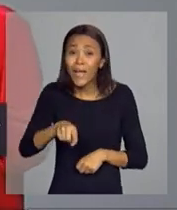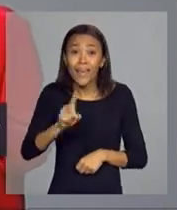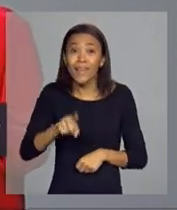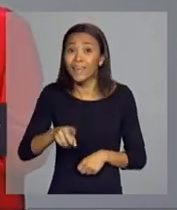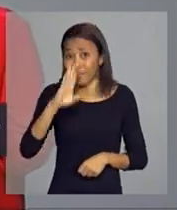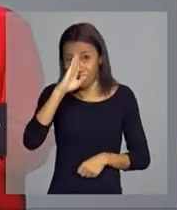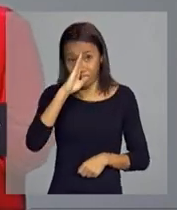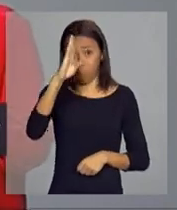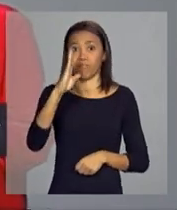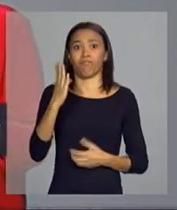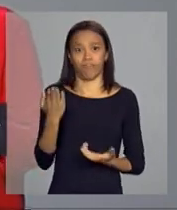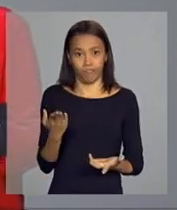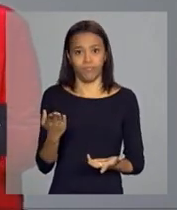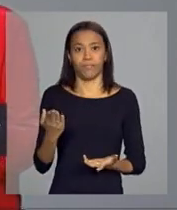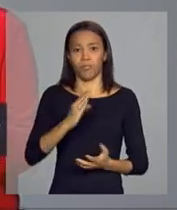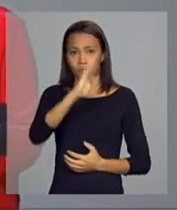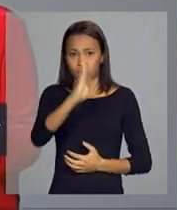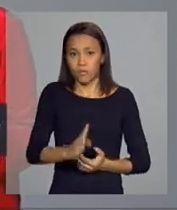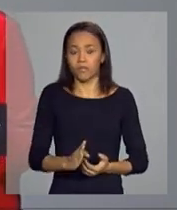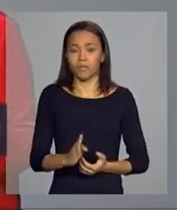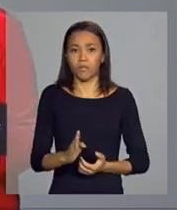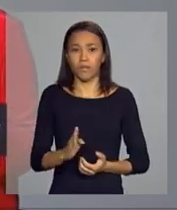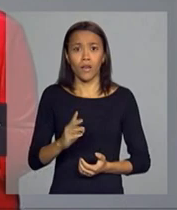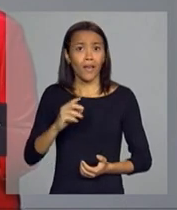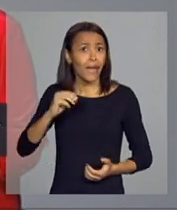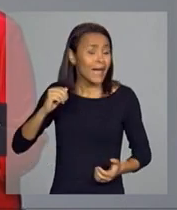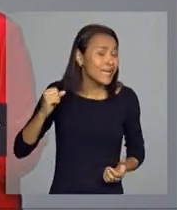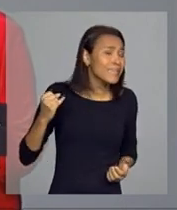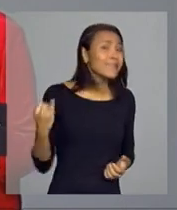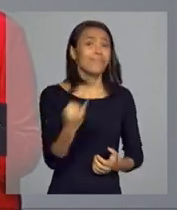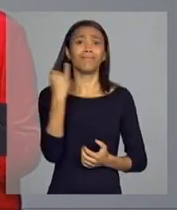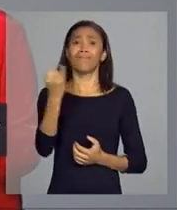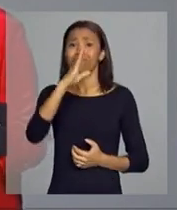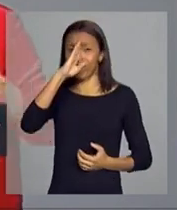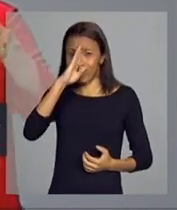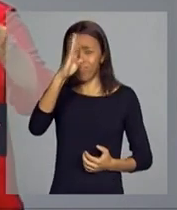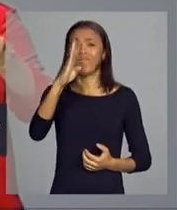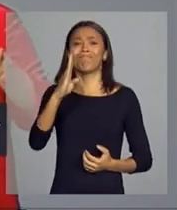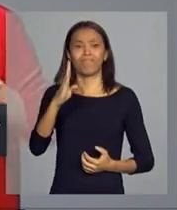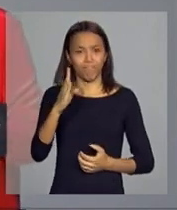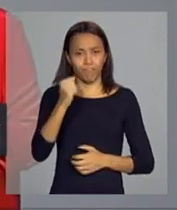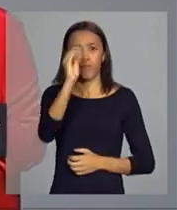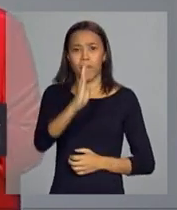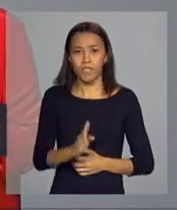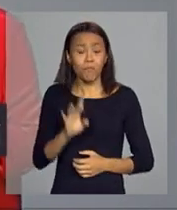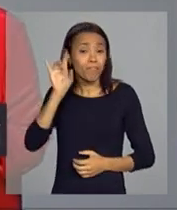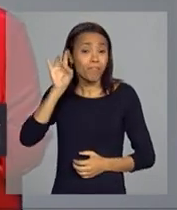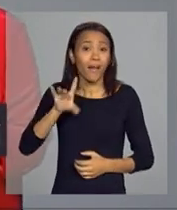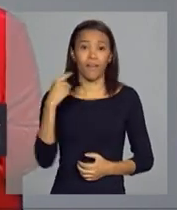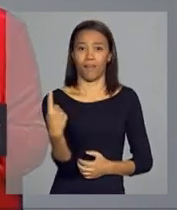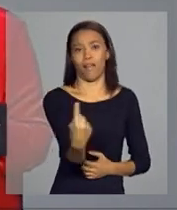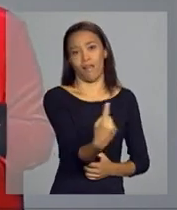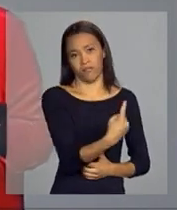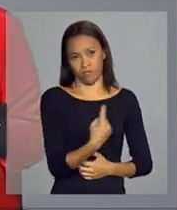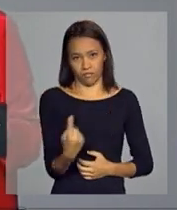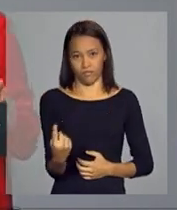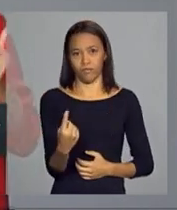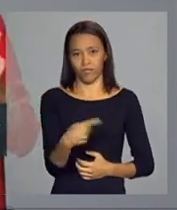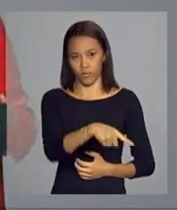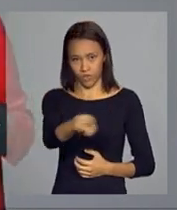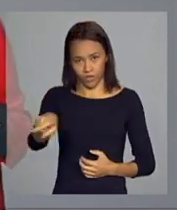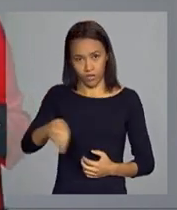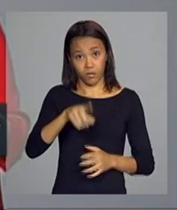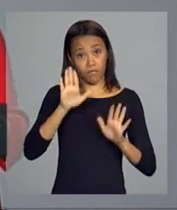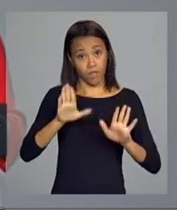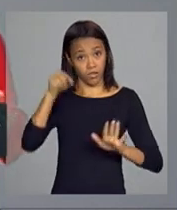para o Brasil, é super fundamental para o Brasil, é fundamental para cada um de vocês. Mas